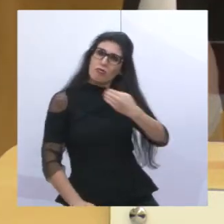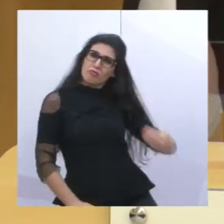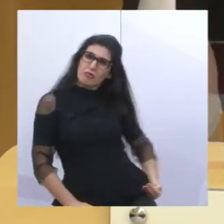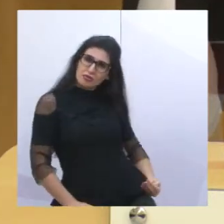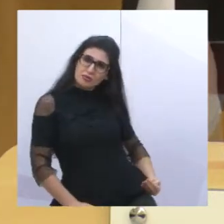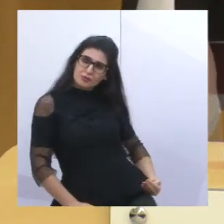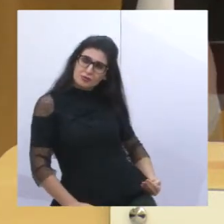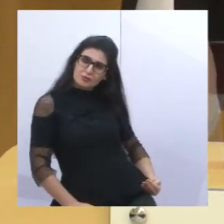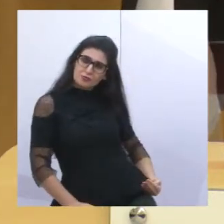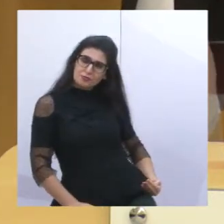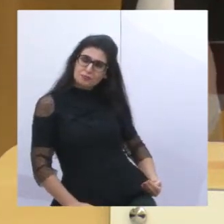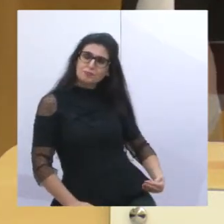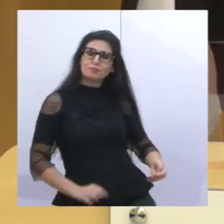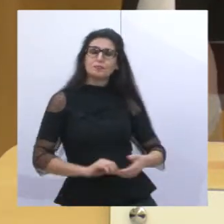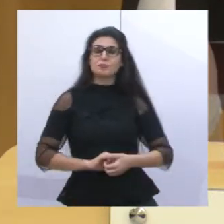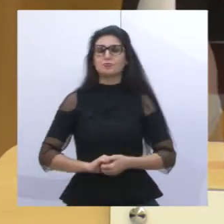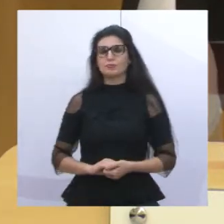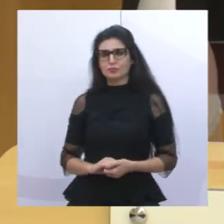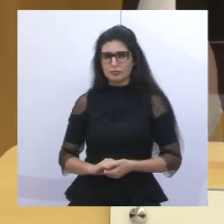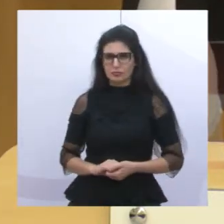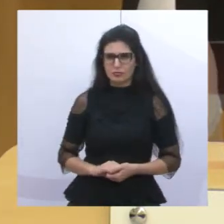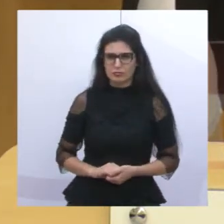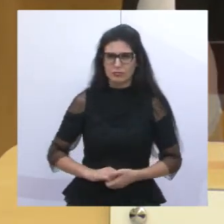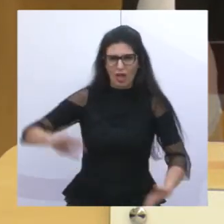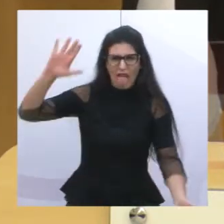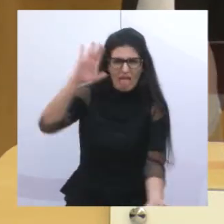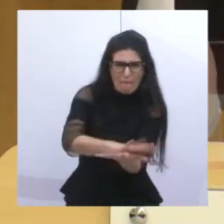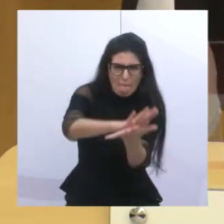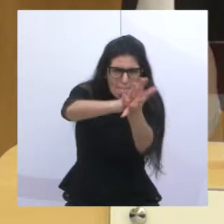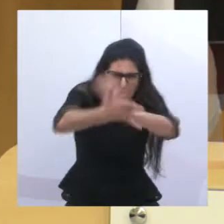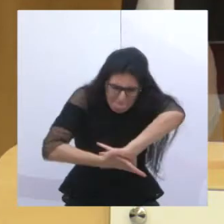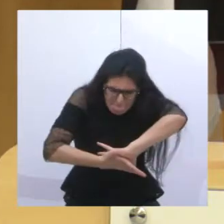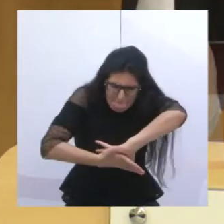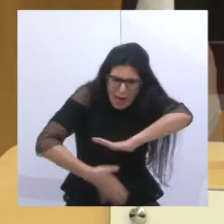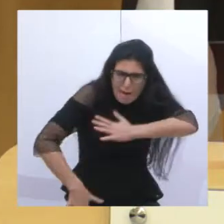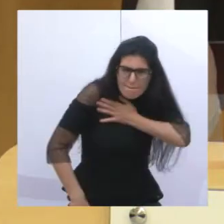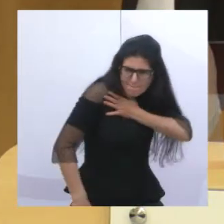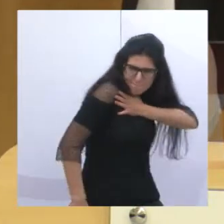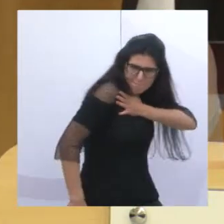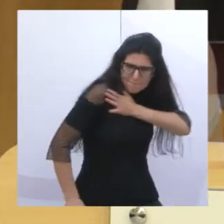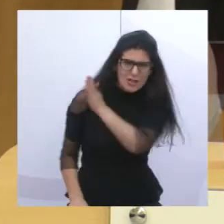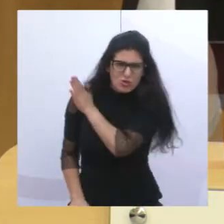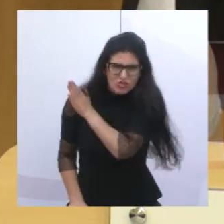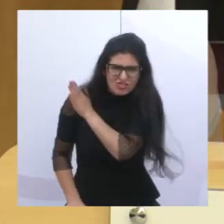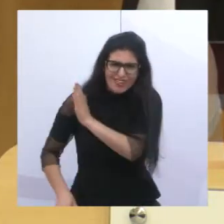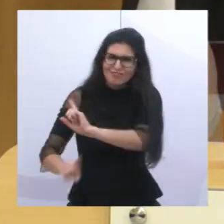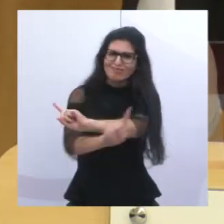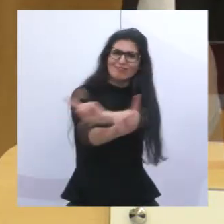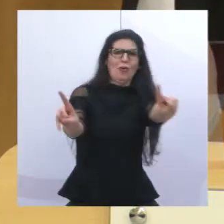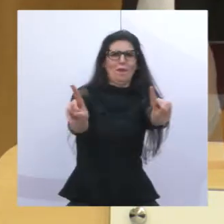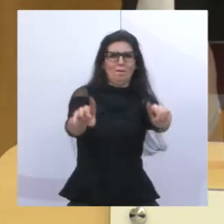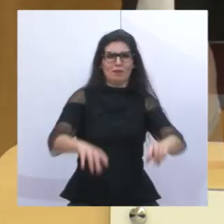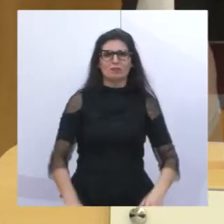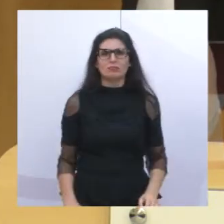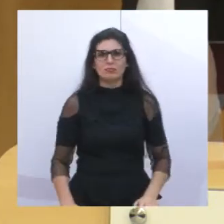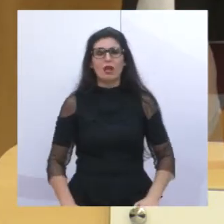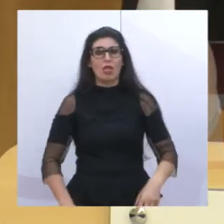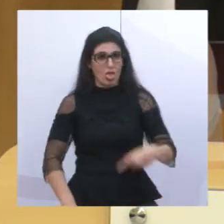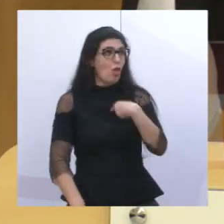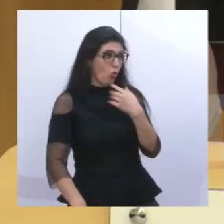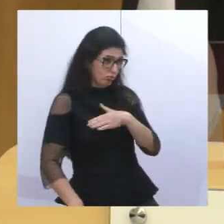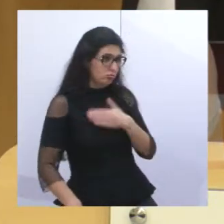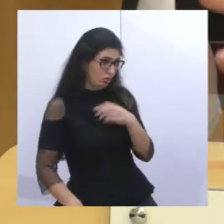Ela não faz o quê? O preconceito, vereador Luiz Flávio, que eu gostei da sua fala aqui, eu chamo de